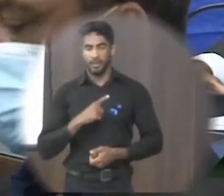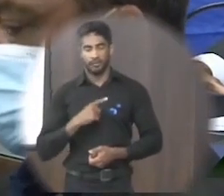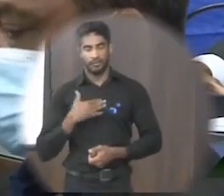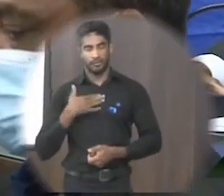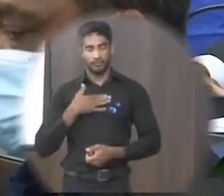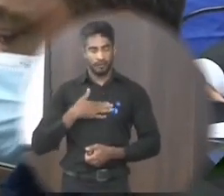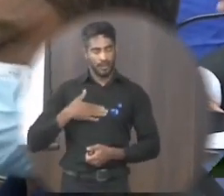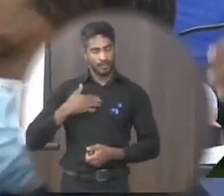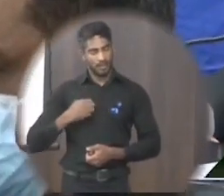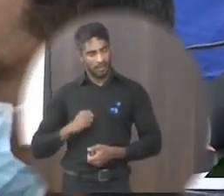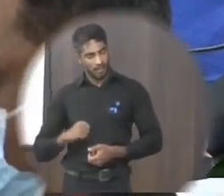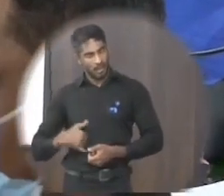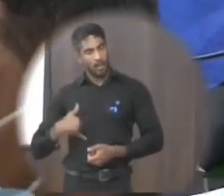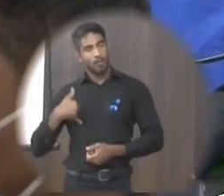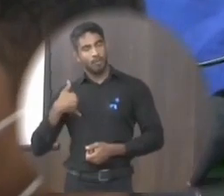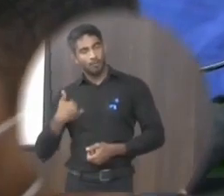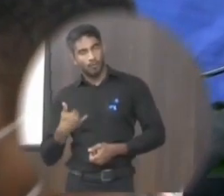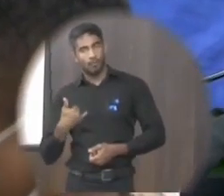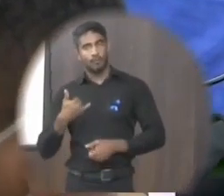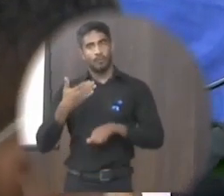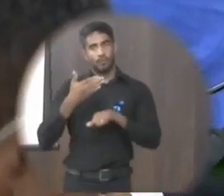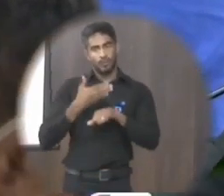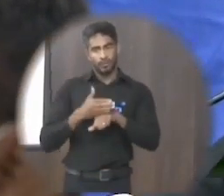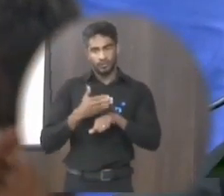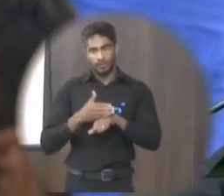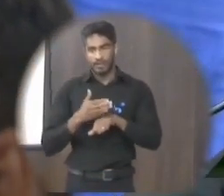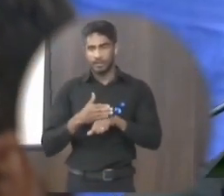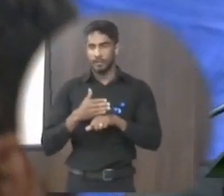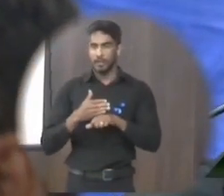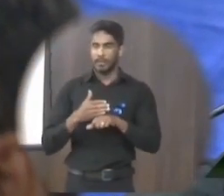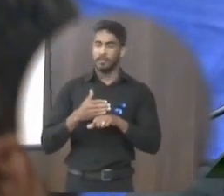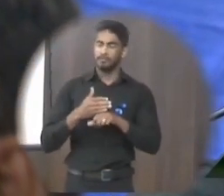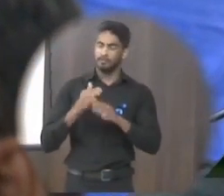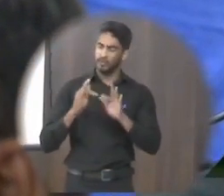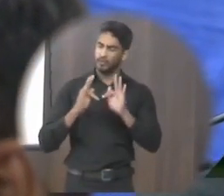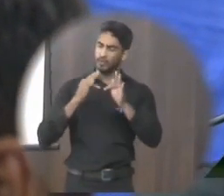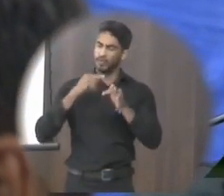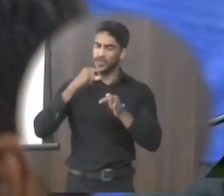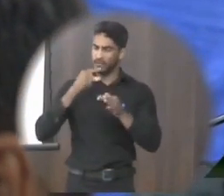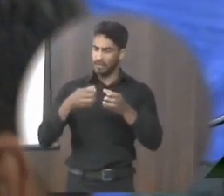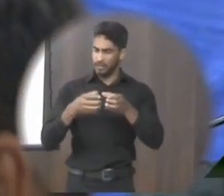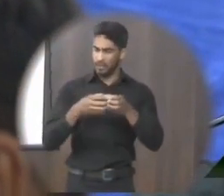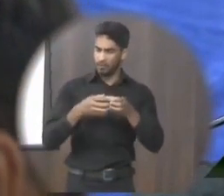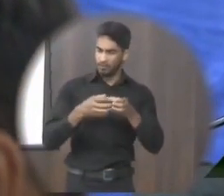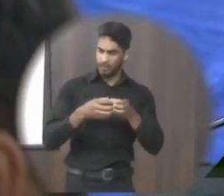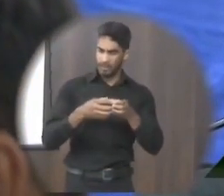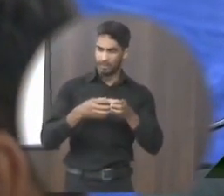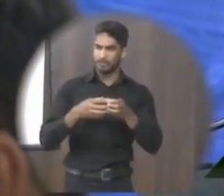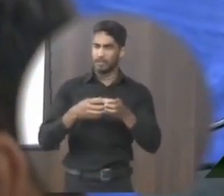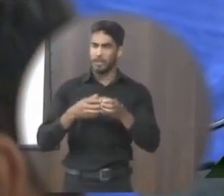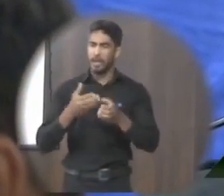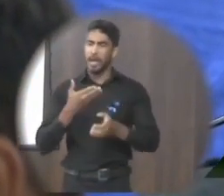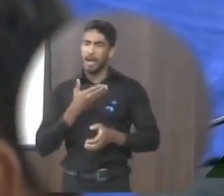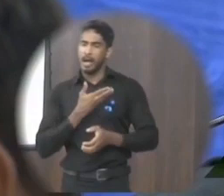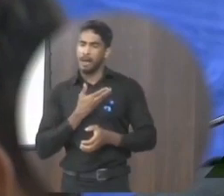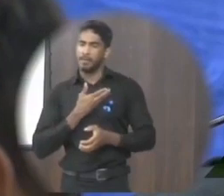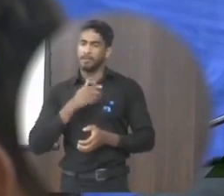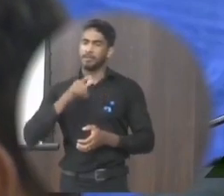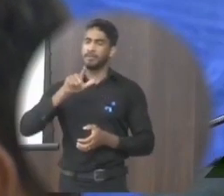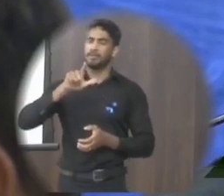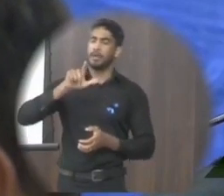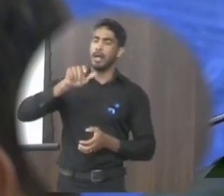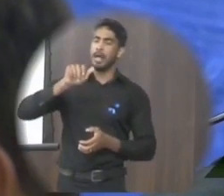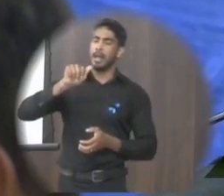e a honra de participar esse final de semana da comitiva Amigas do Laço, onde um grupo